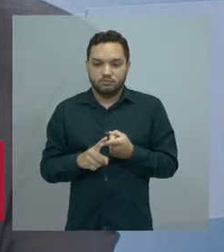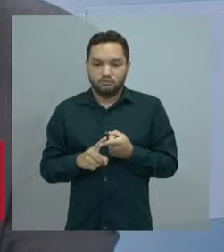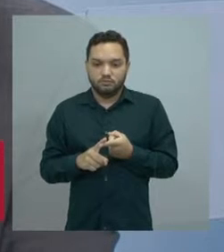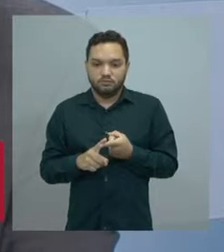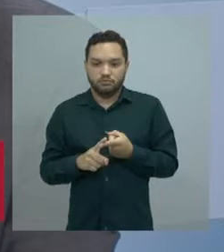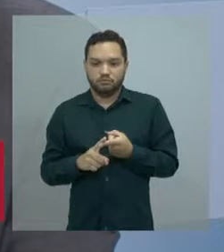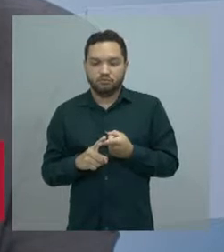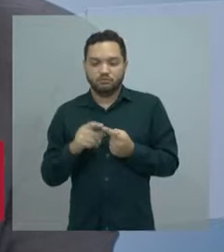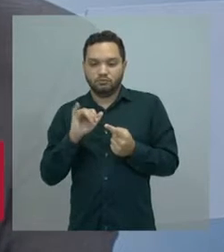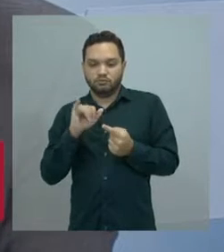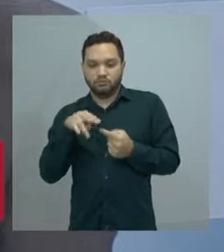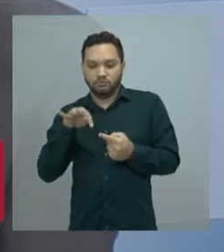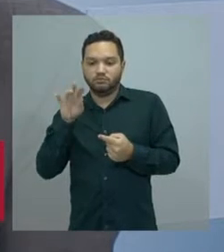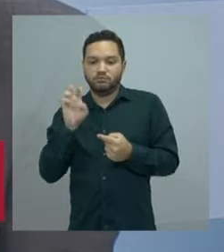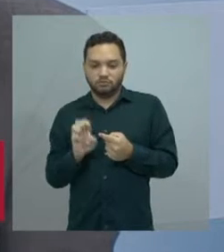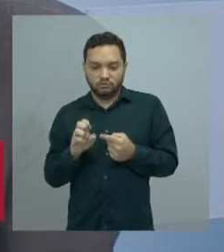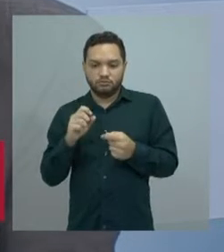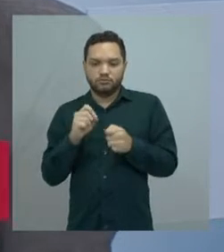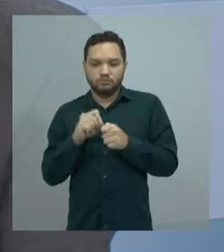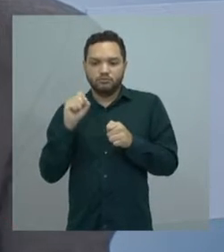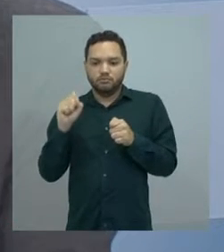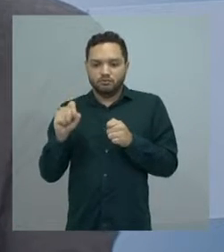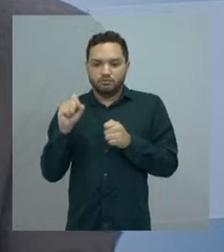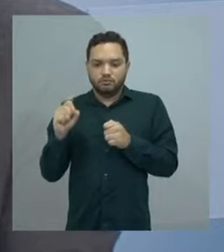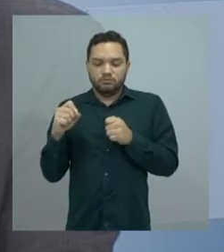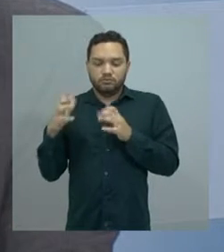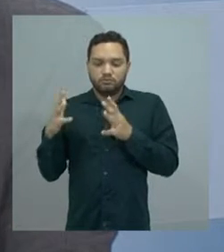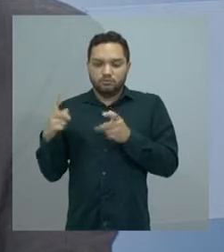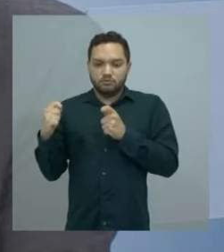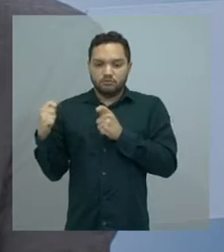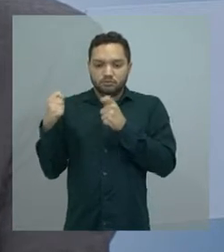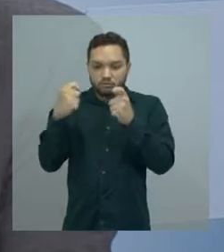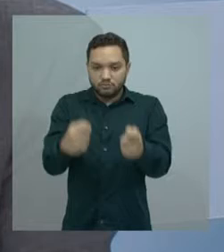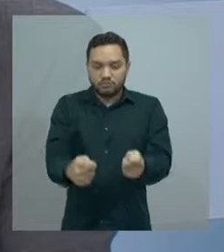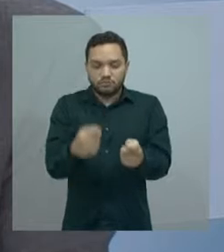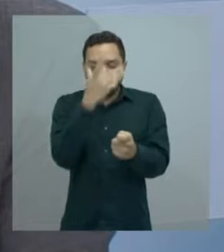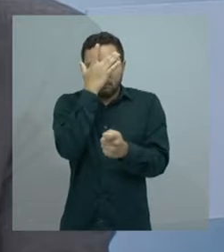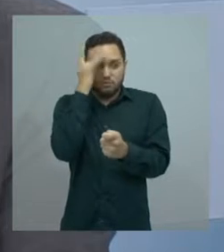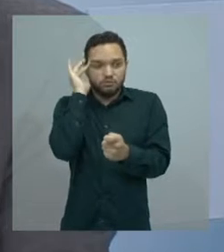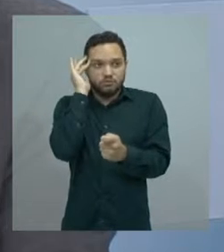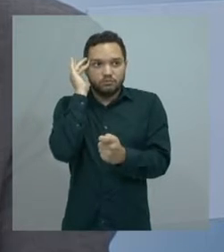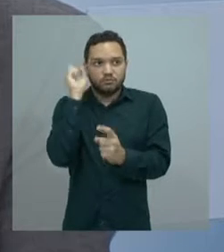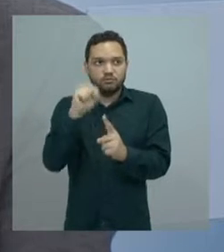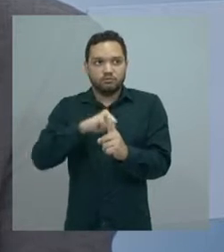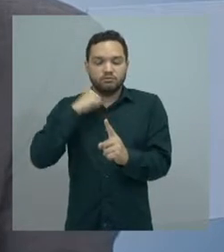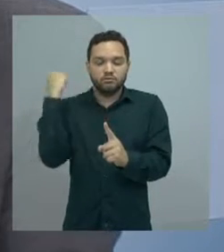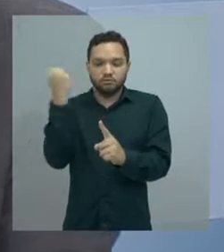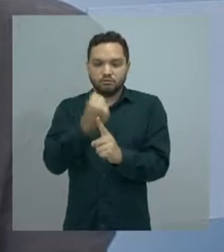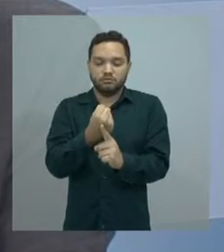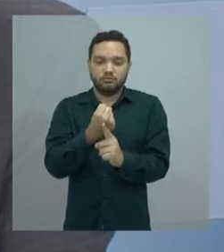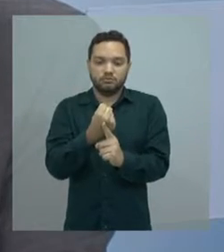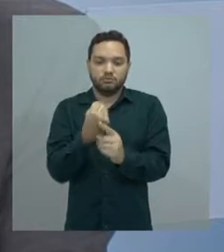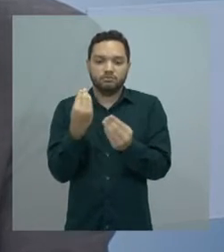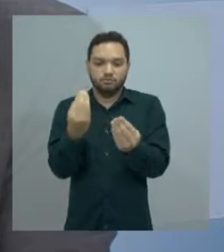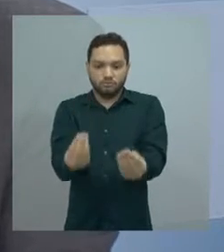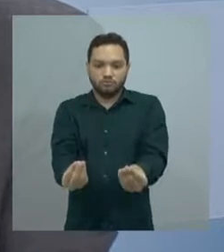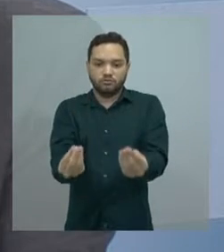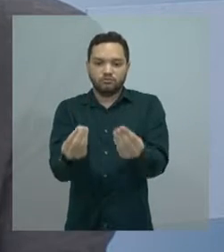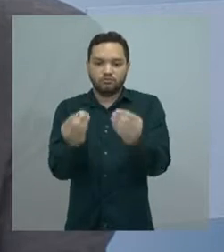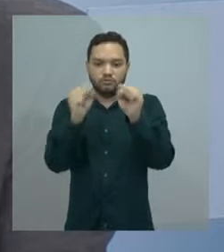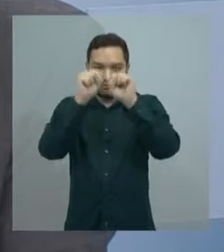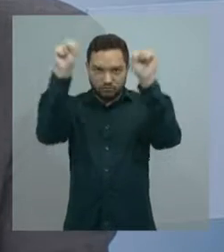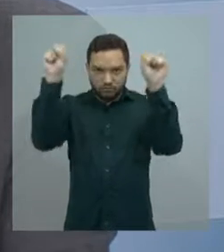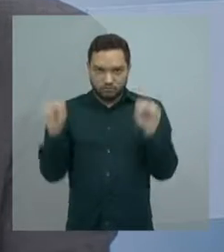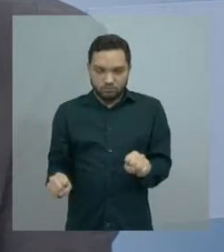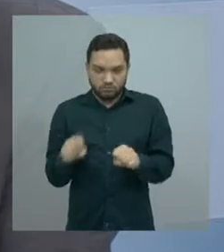INESP. A ideia é entregar à população, à sociedade, né, uma plataforma digital